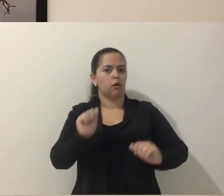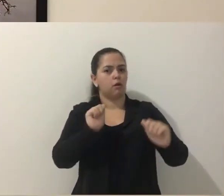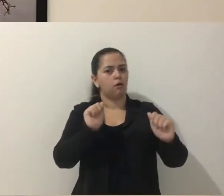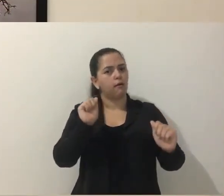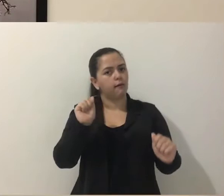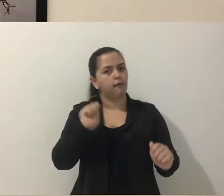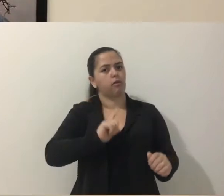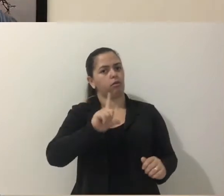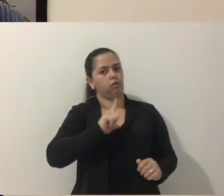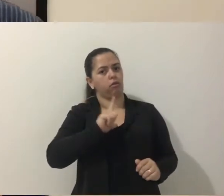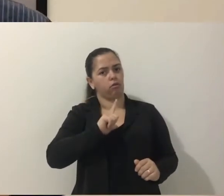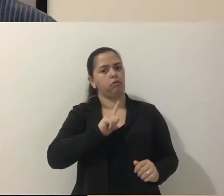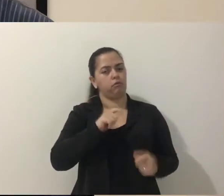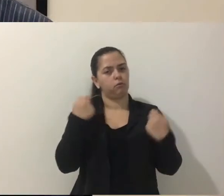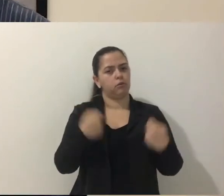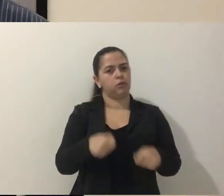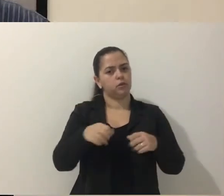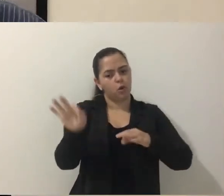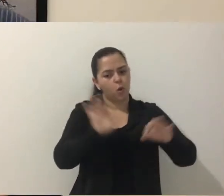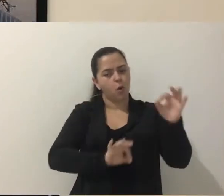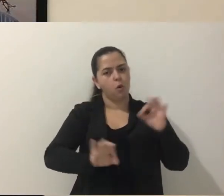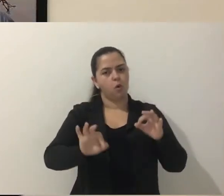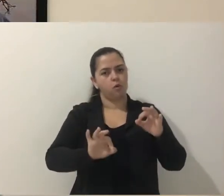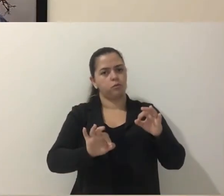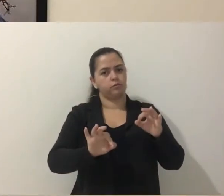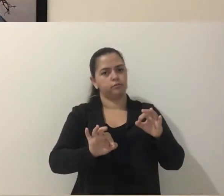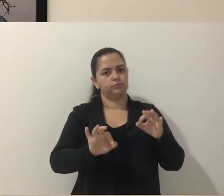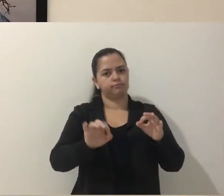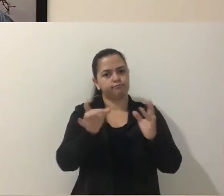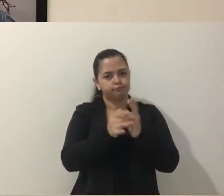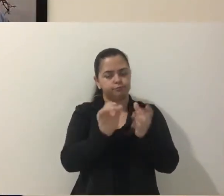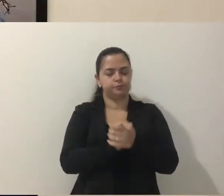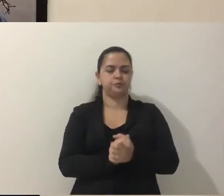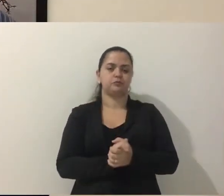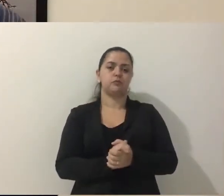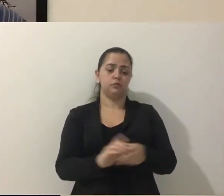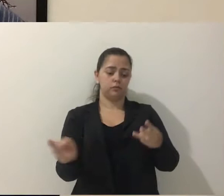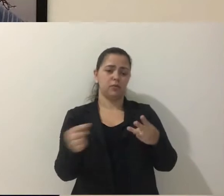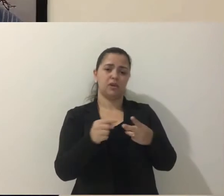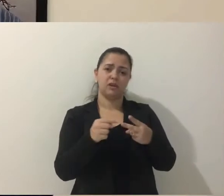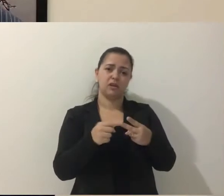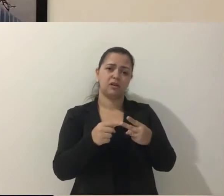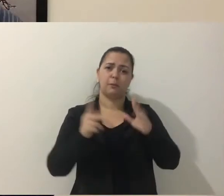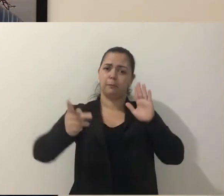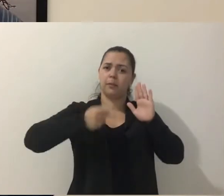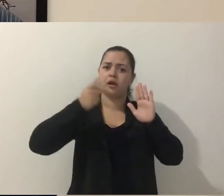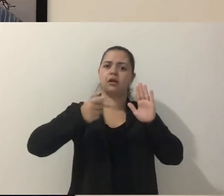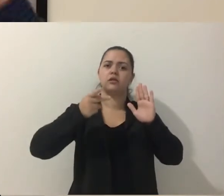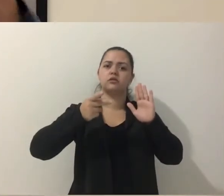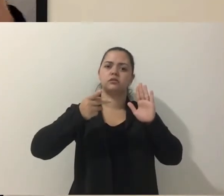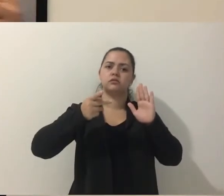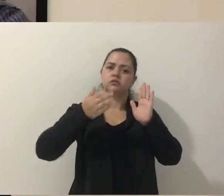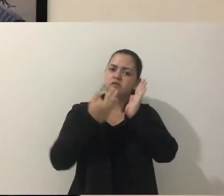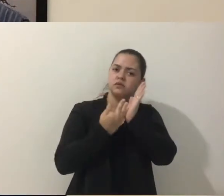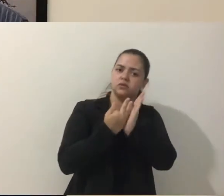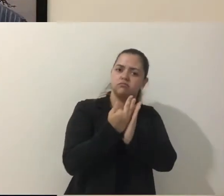nosso casamento. E por último, que as nossas palavras sejamos honestos, independente da situação. Que o